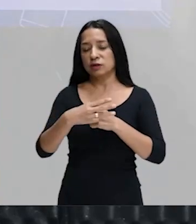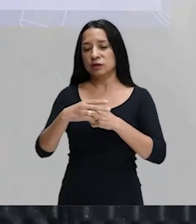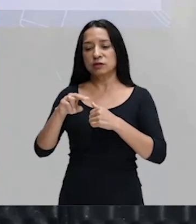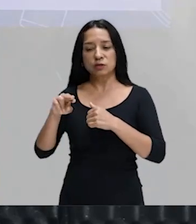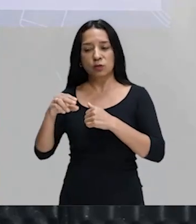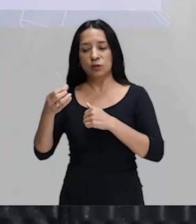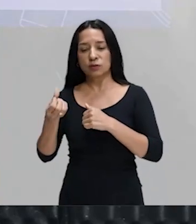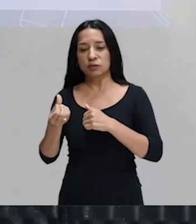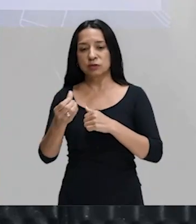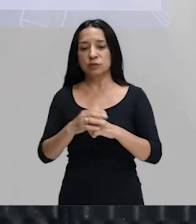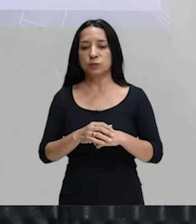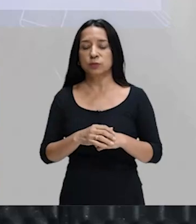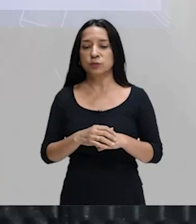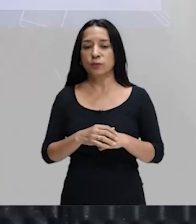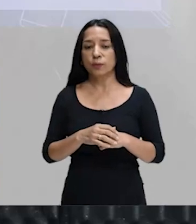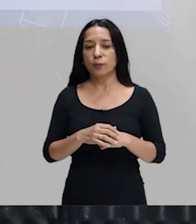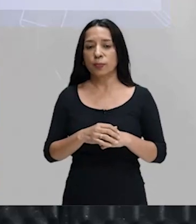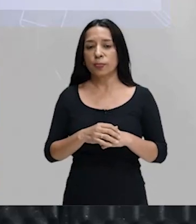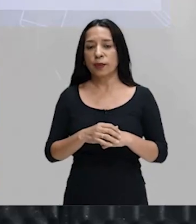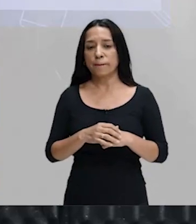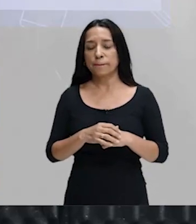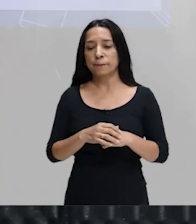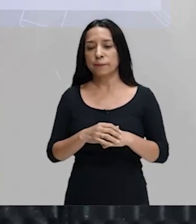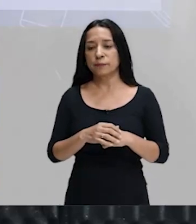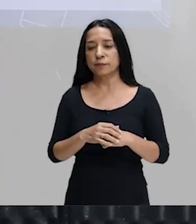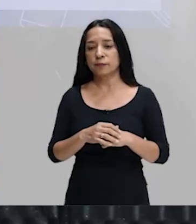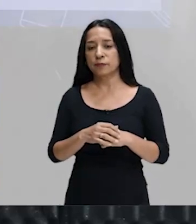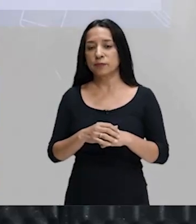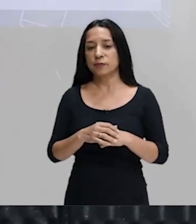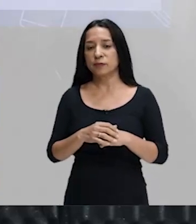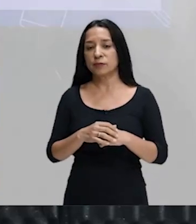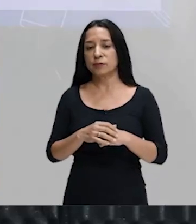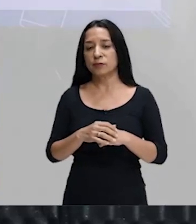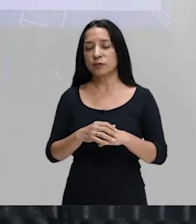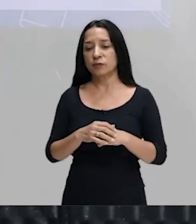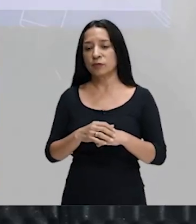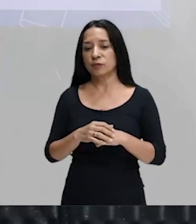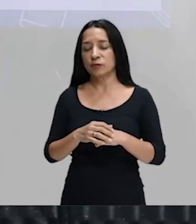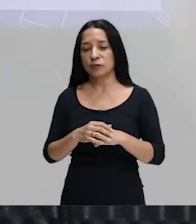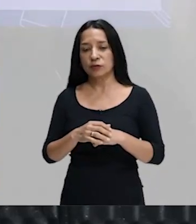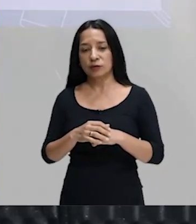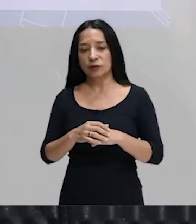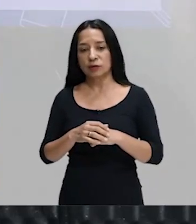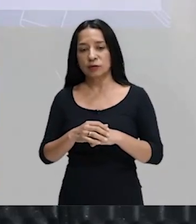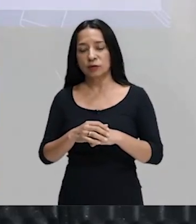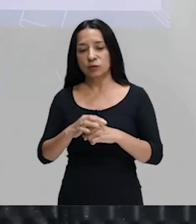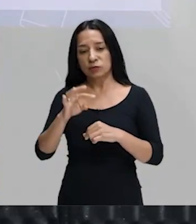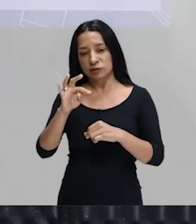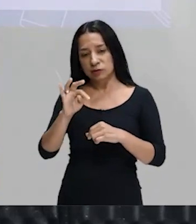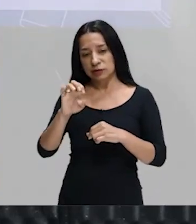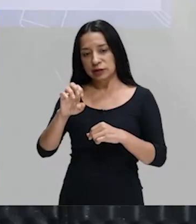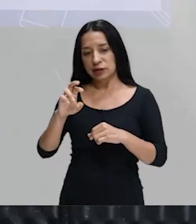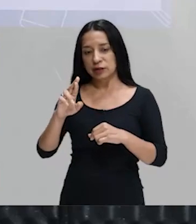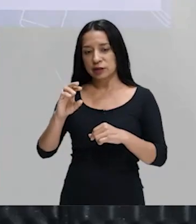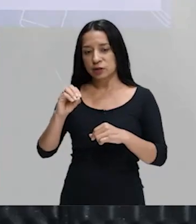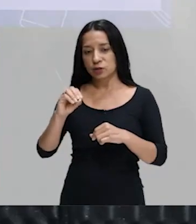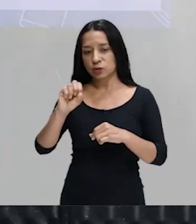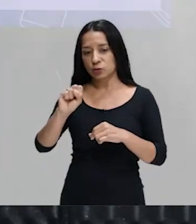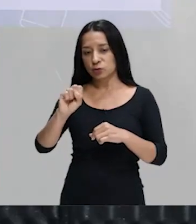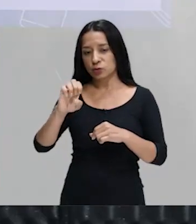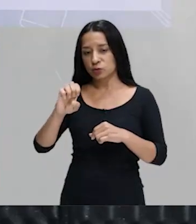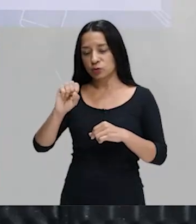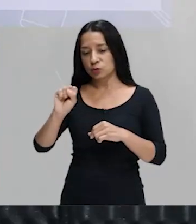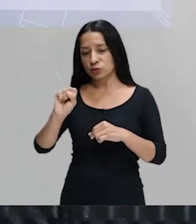Os monossacarídeos que têm 4 átomos de carbono são chamados de tetrose. Lembra? Tetra vem de